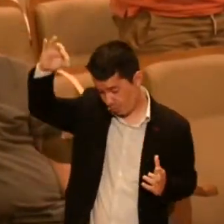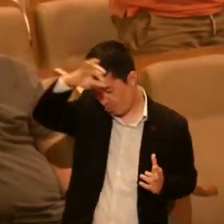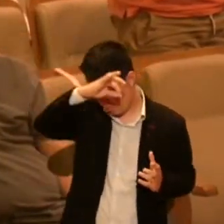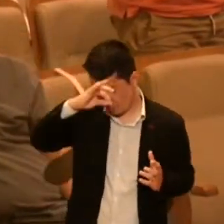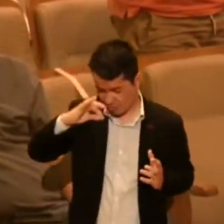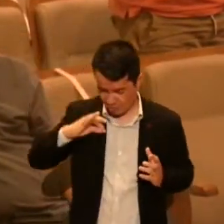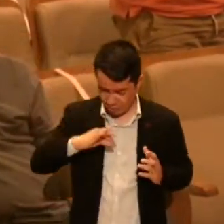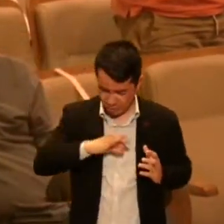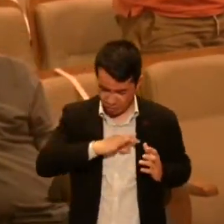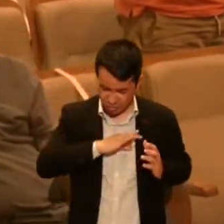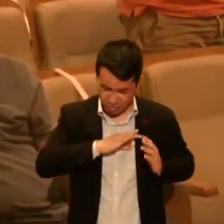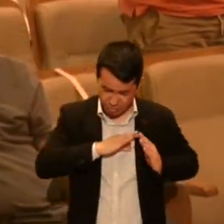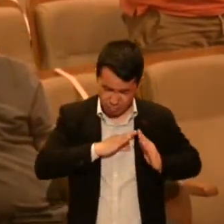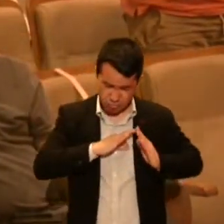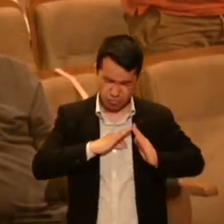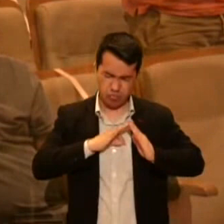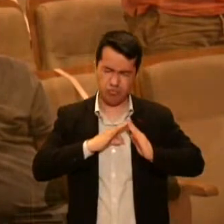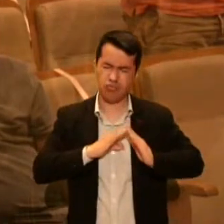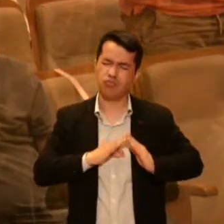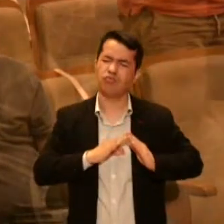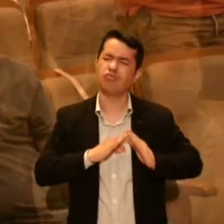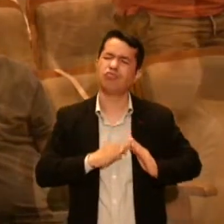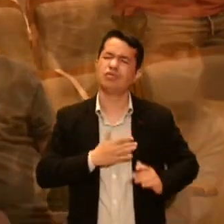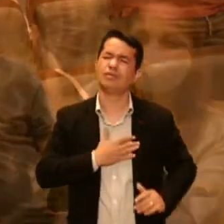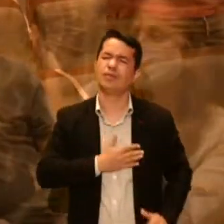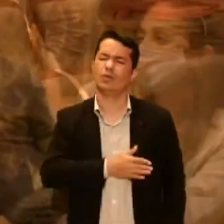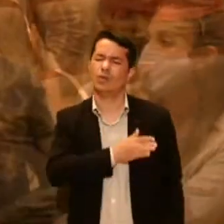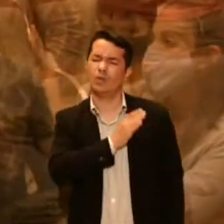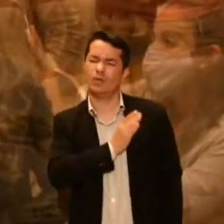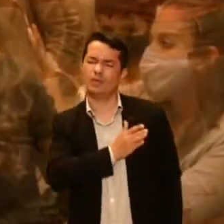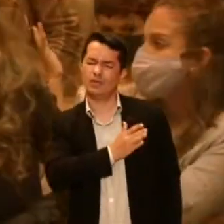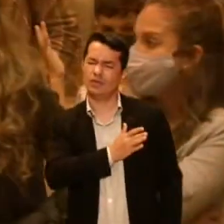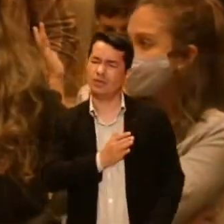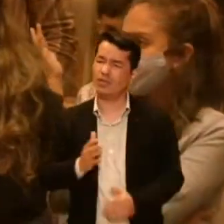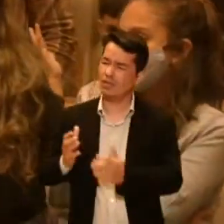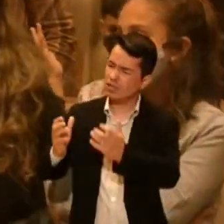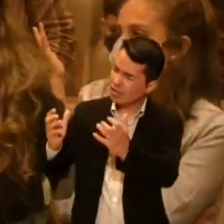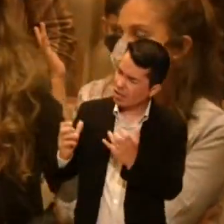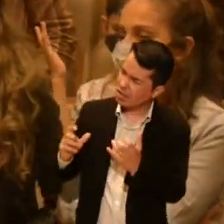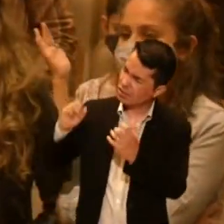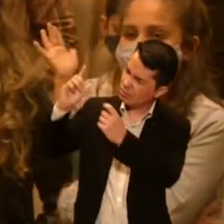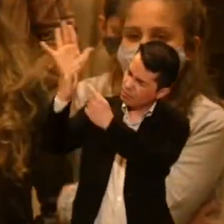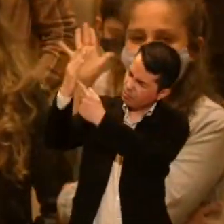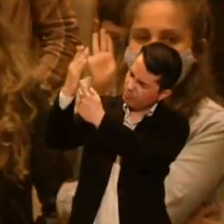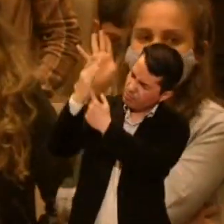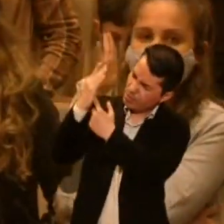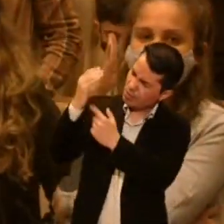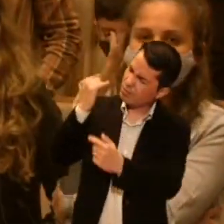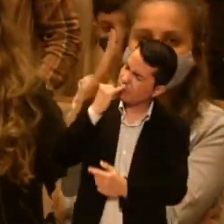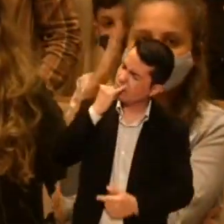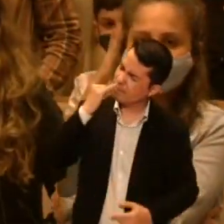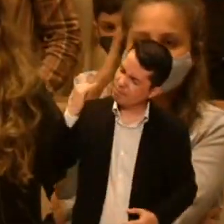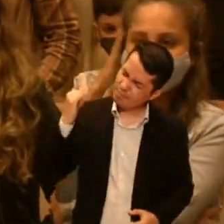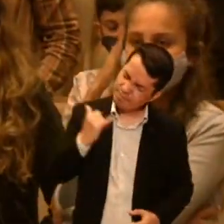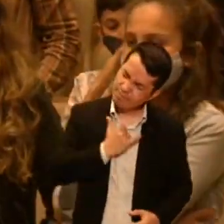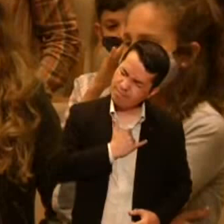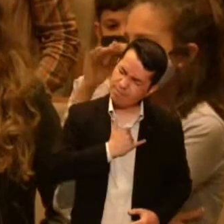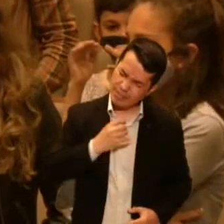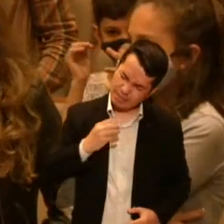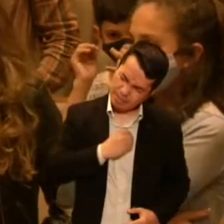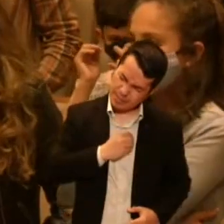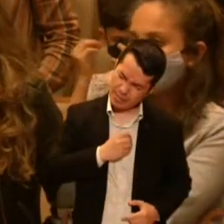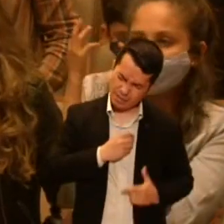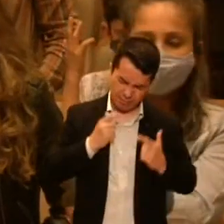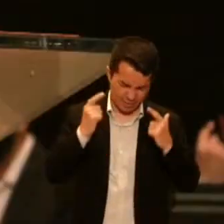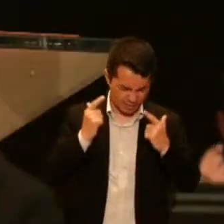Senhor, a revelação da tua graça, eu quero, Senhor, o perdão dos meus pecados, eu